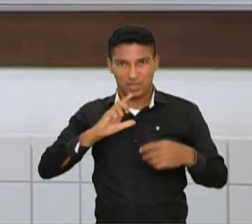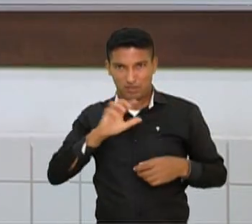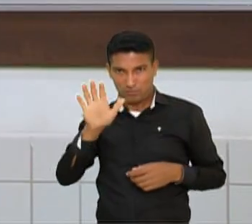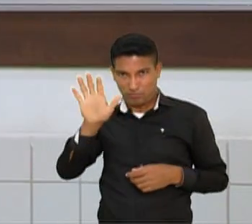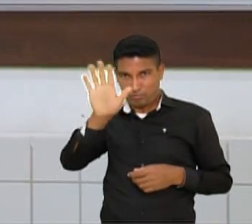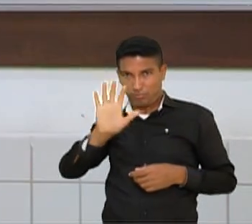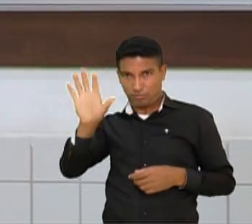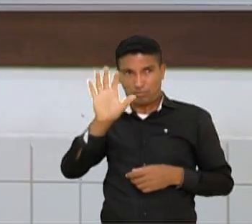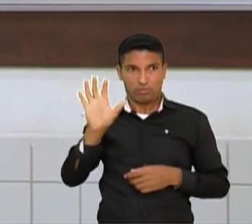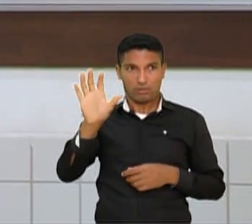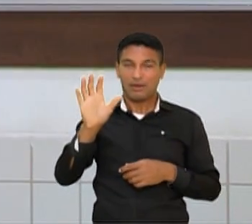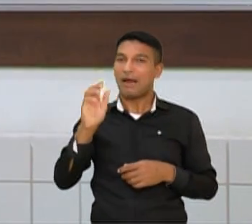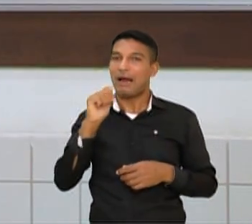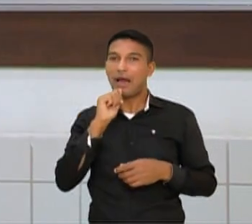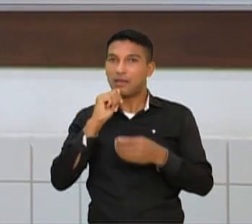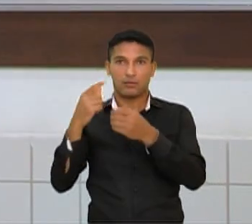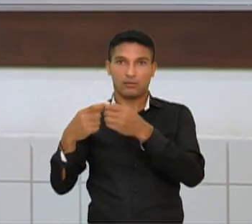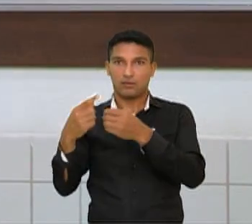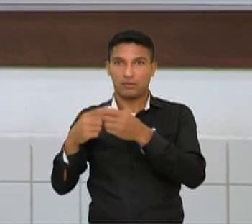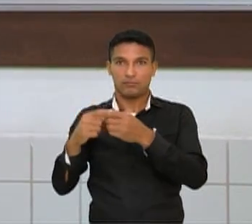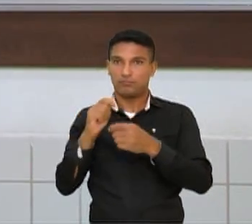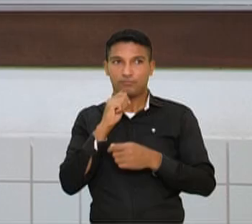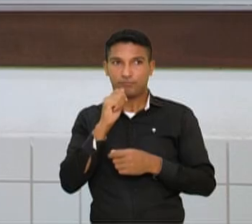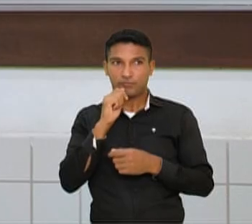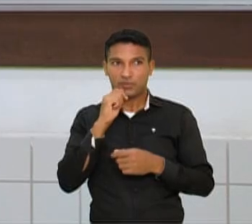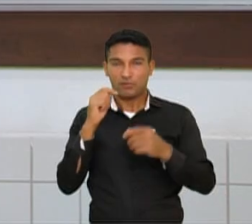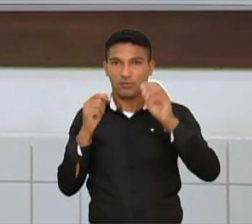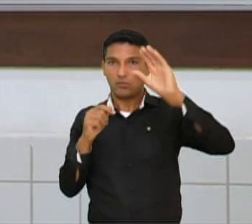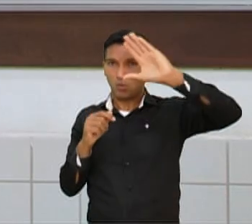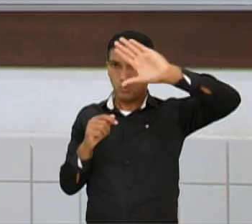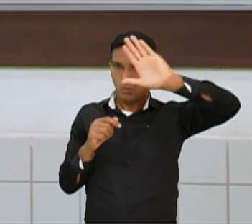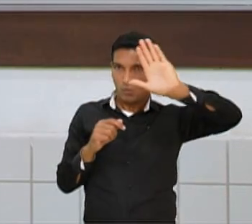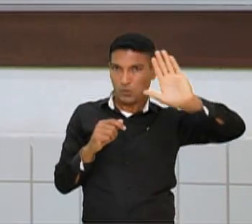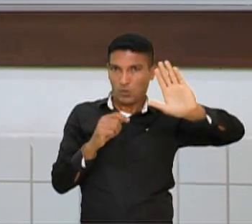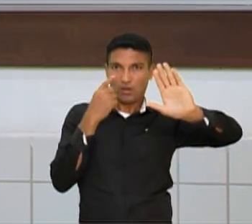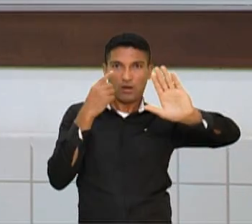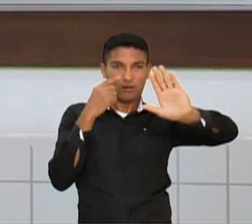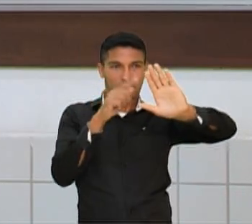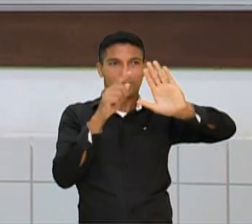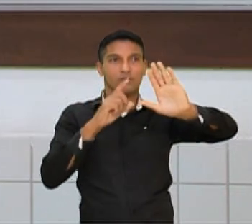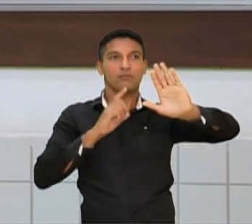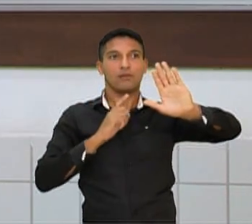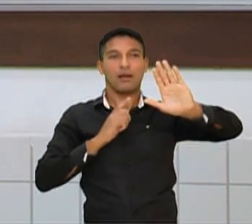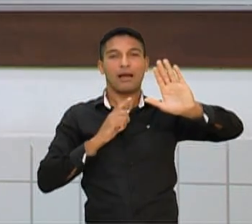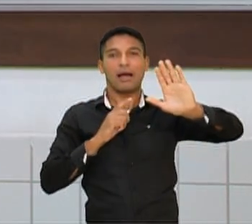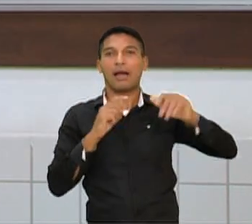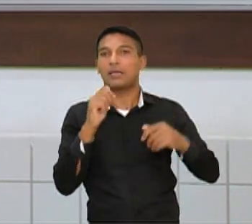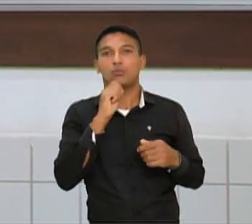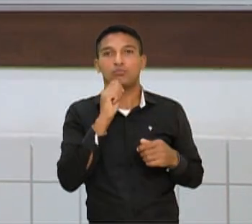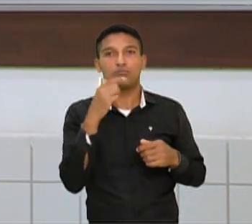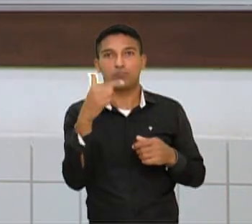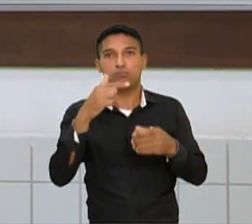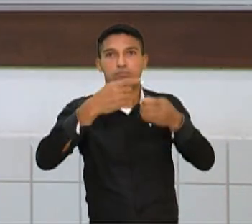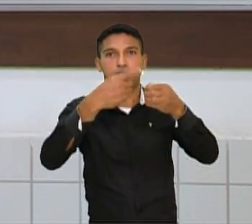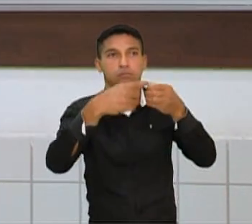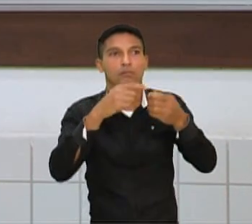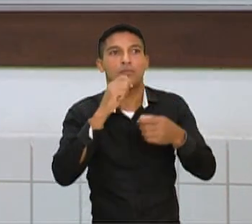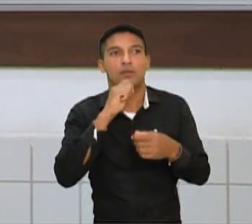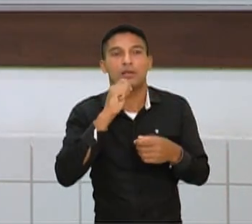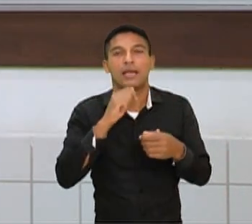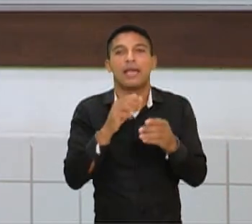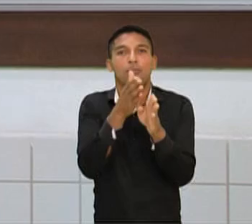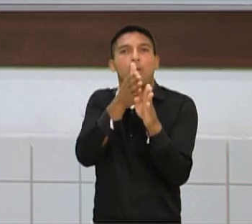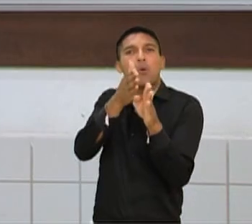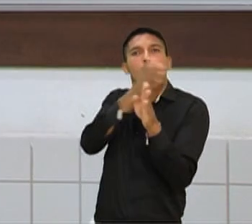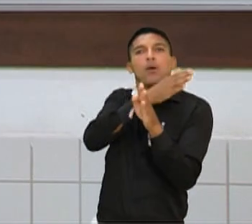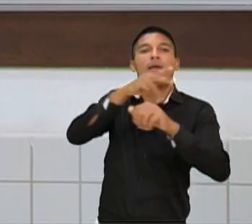áreas que estão sendo concedidas, então aqui ainda havia uma certa disputa, principalmente com áreas de fronteira